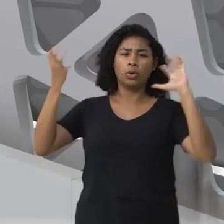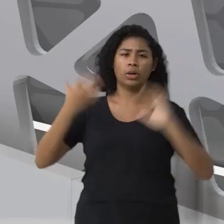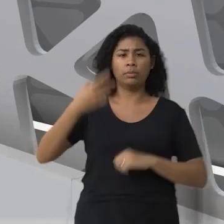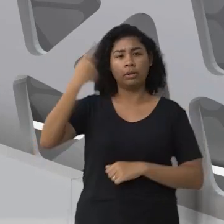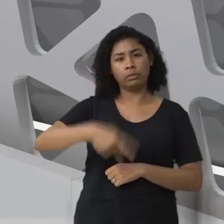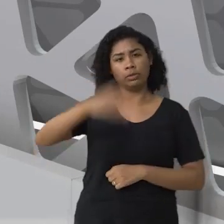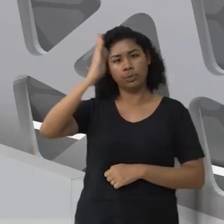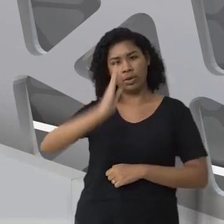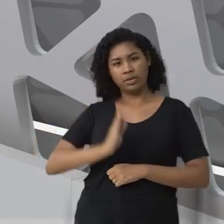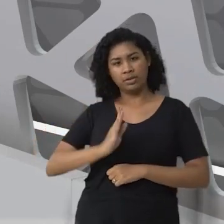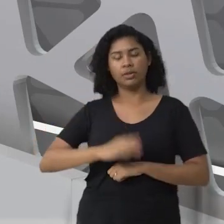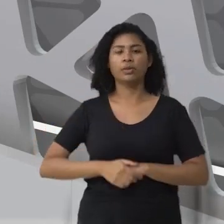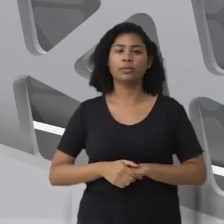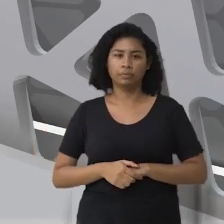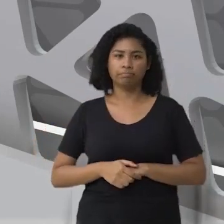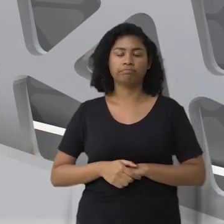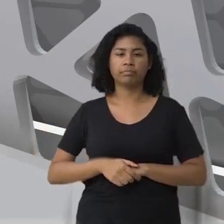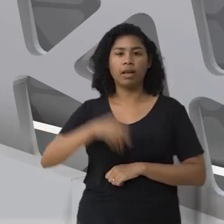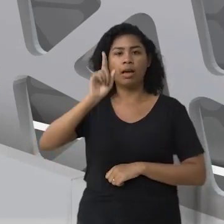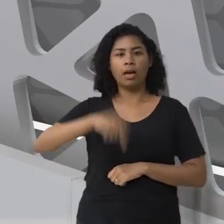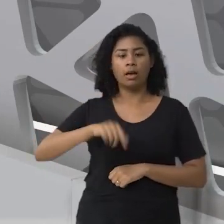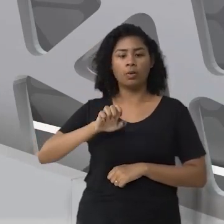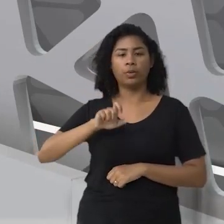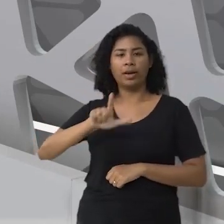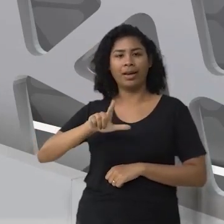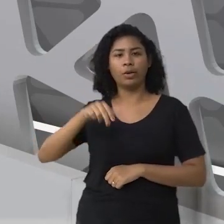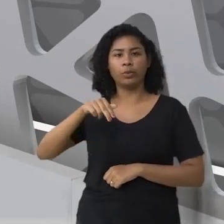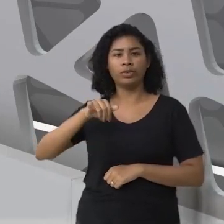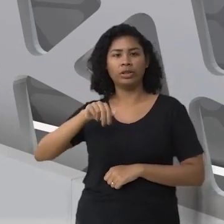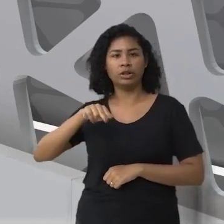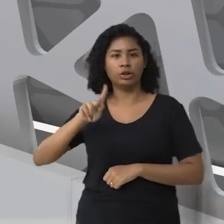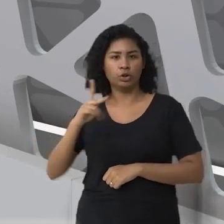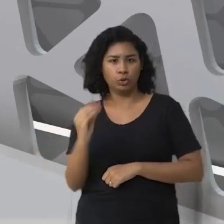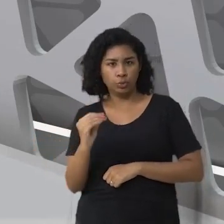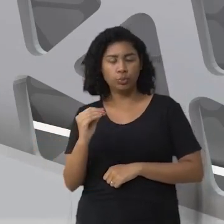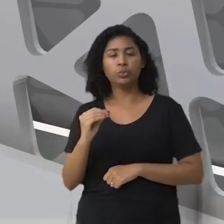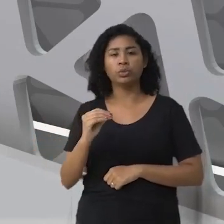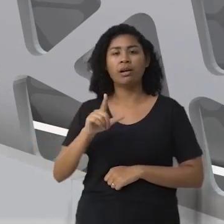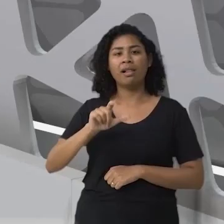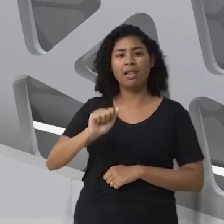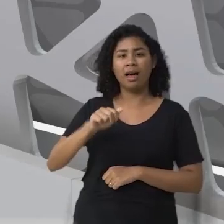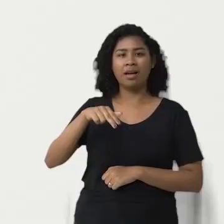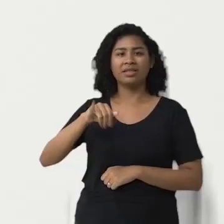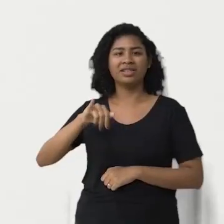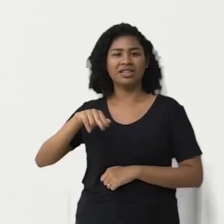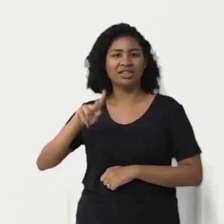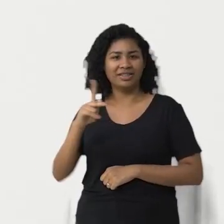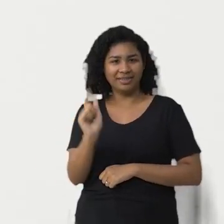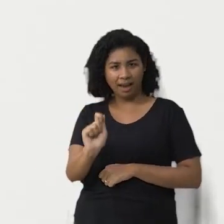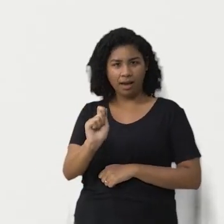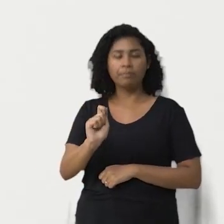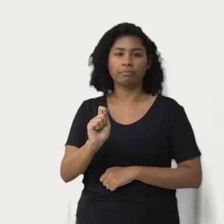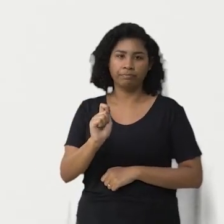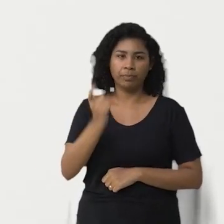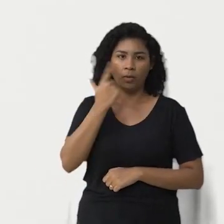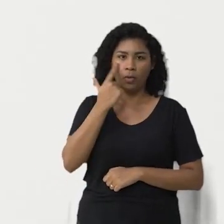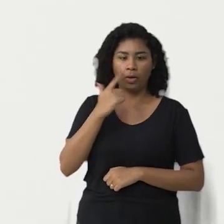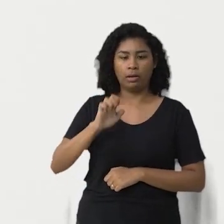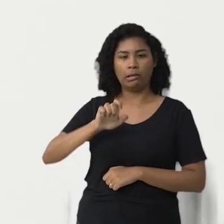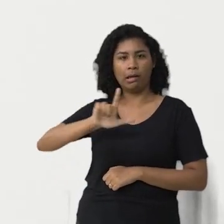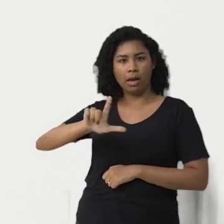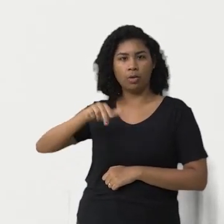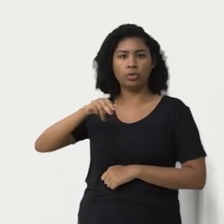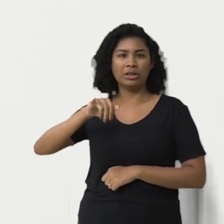do nosso país, que vai ser o El Niño e a Laninha. Olha só, o El Niño, gente, vai estar ligado ao quê?